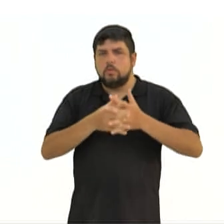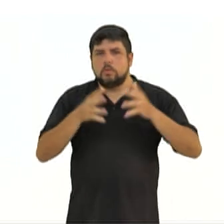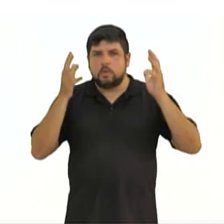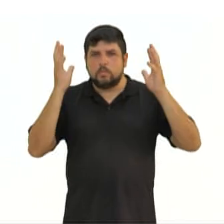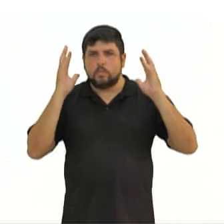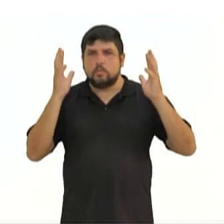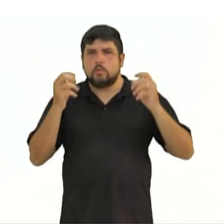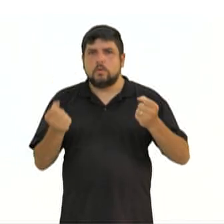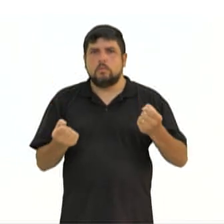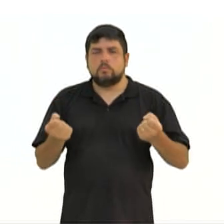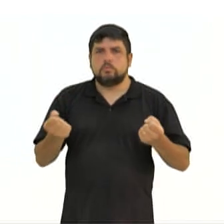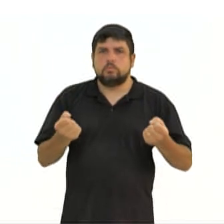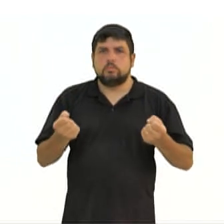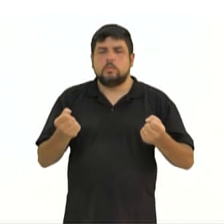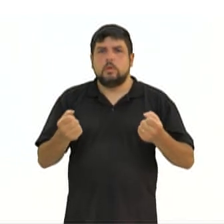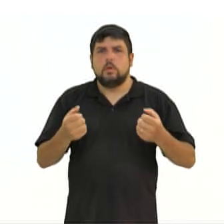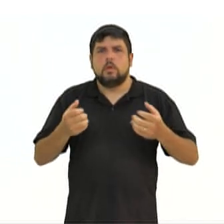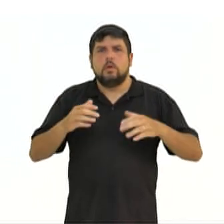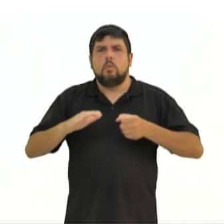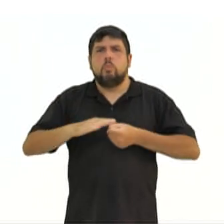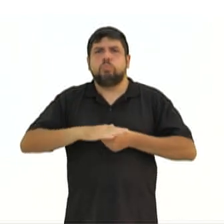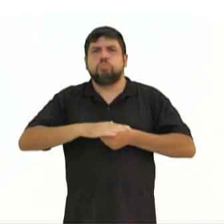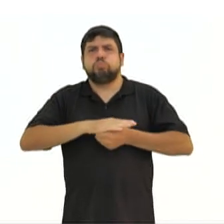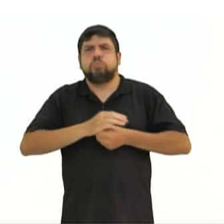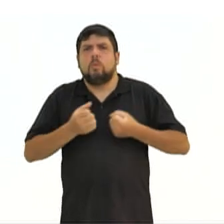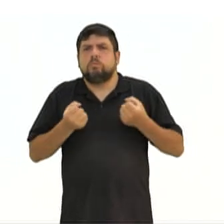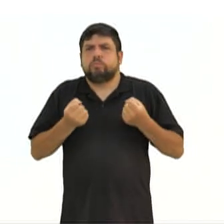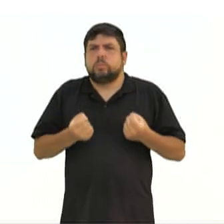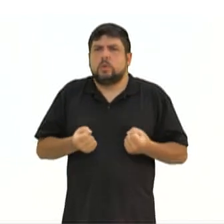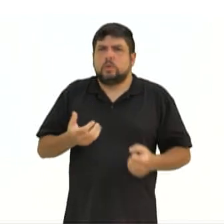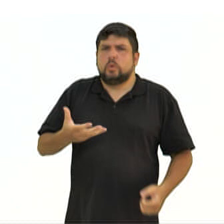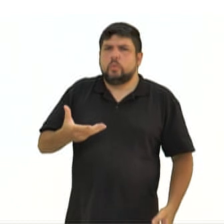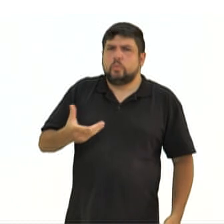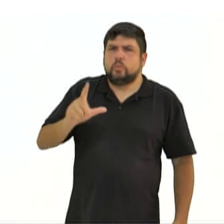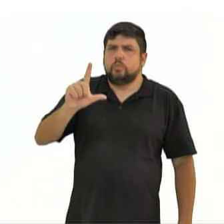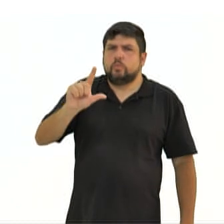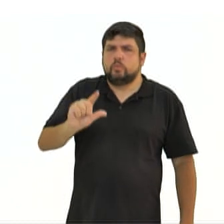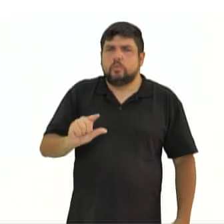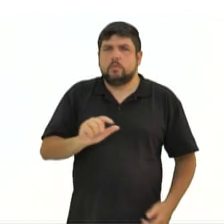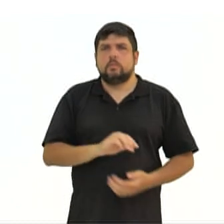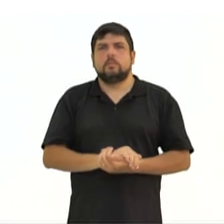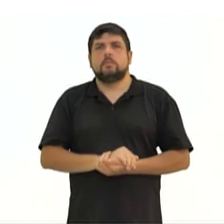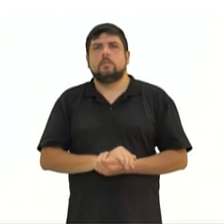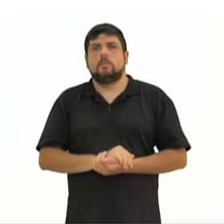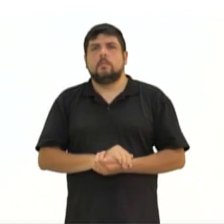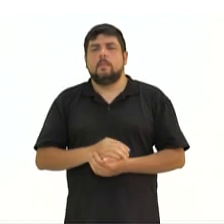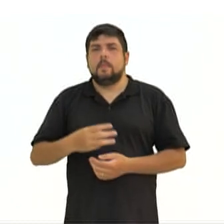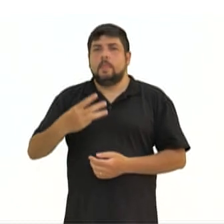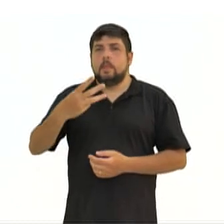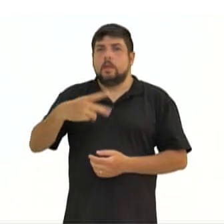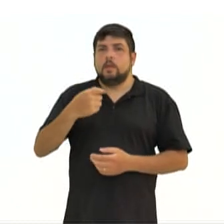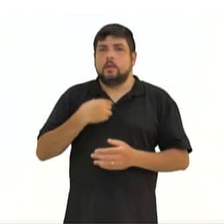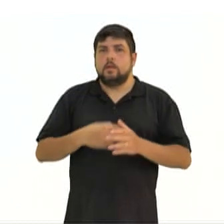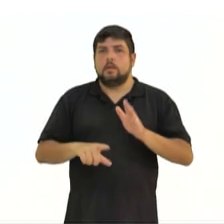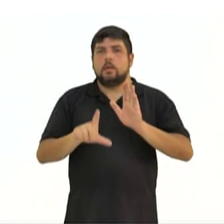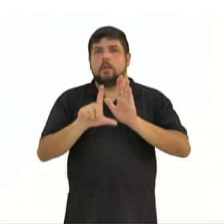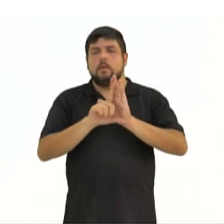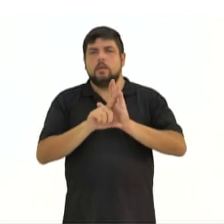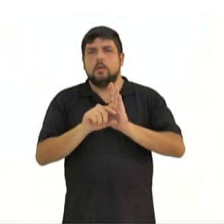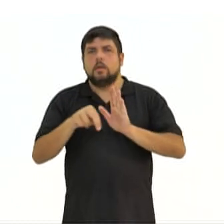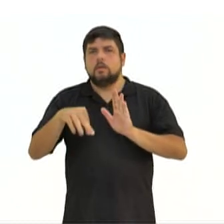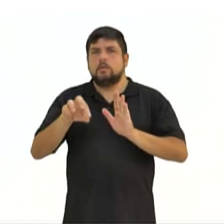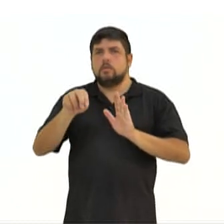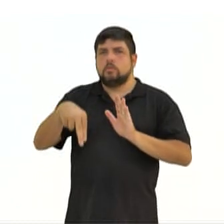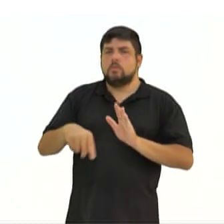caminhão carregado fica pesado, então ele tem menor aceleração, tá? E a terceira lei de Newton, então, a lei da